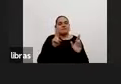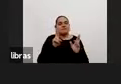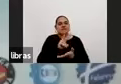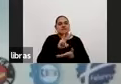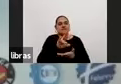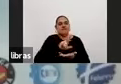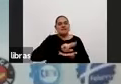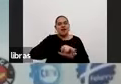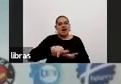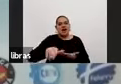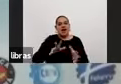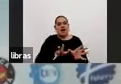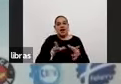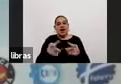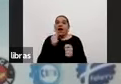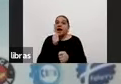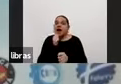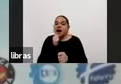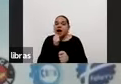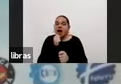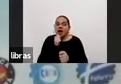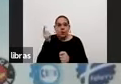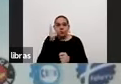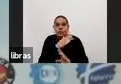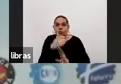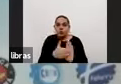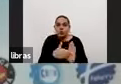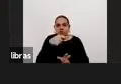Sim, vai ter outras agora, né?